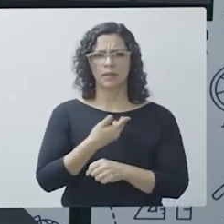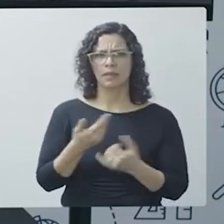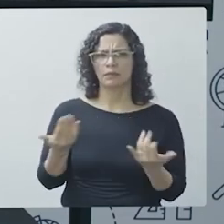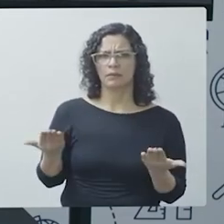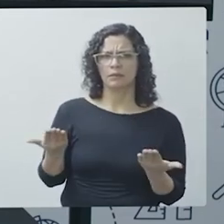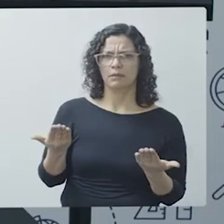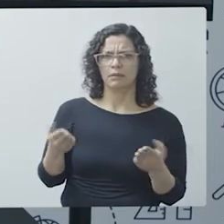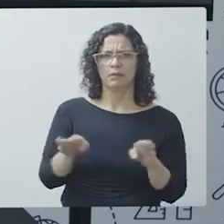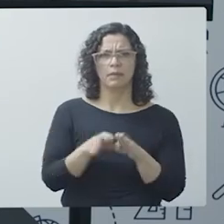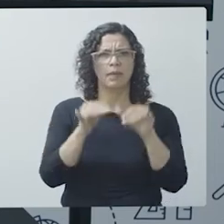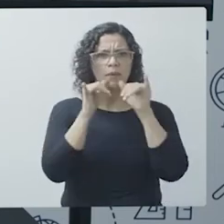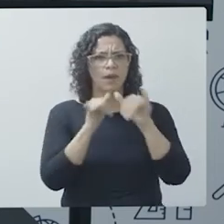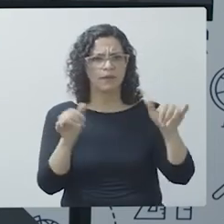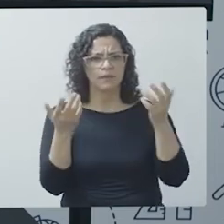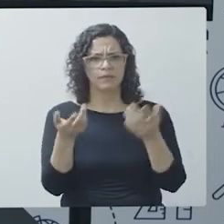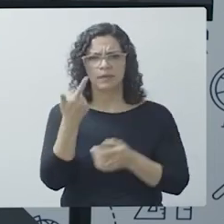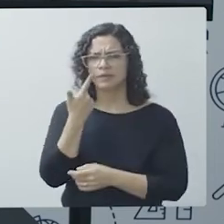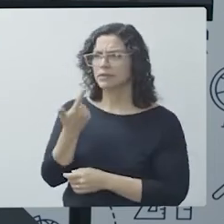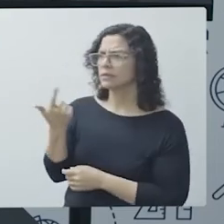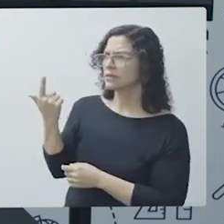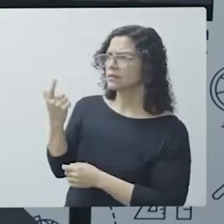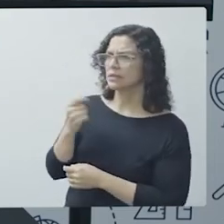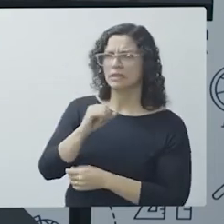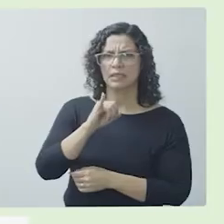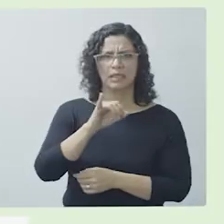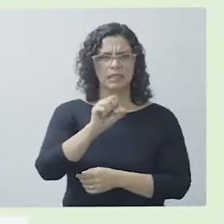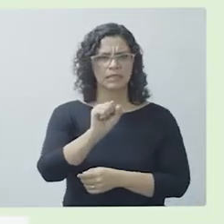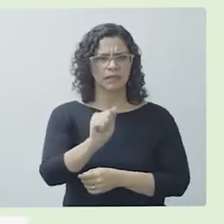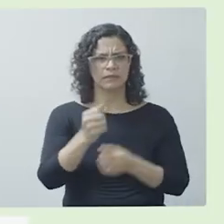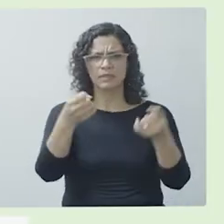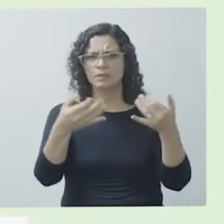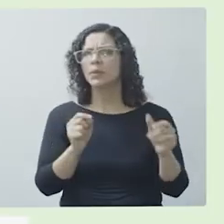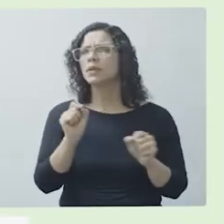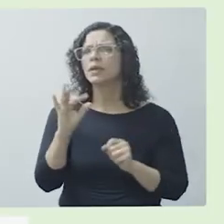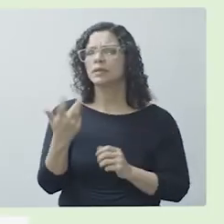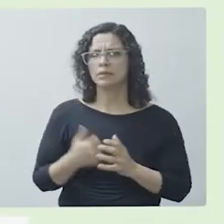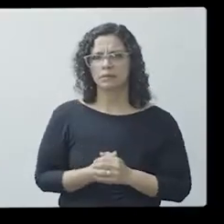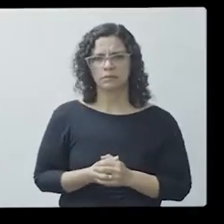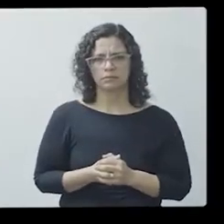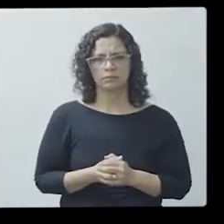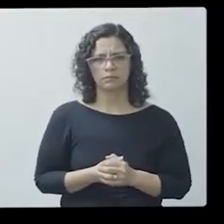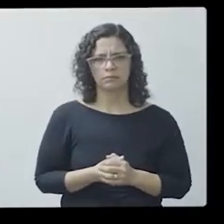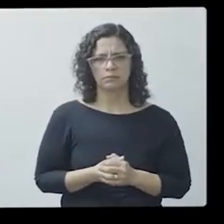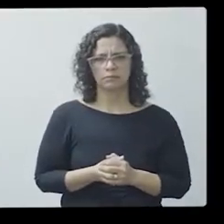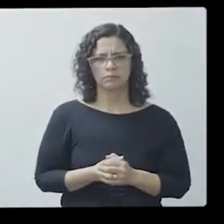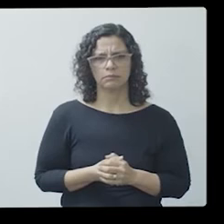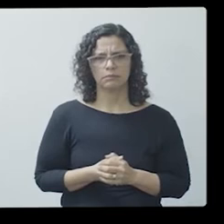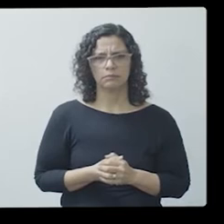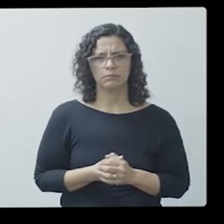amiga quer dar um recado. A Isa? Que foi, Isa?